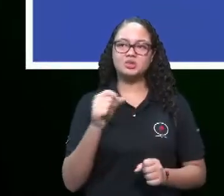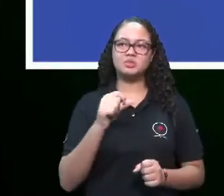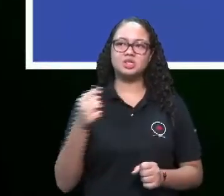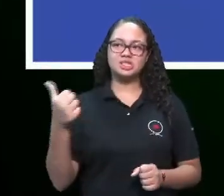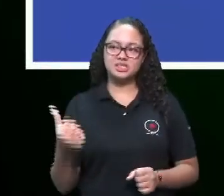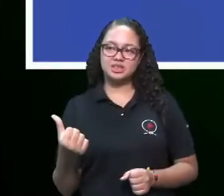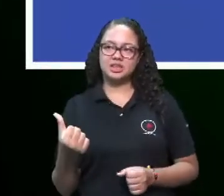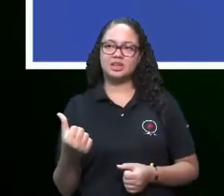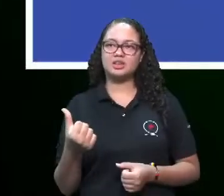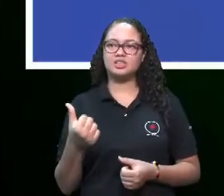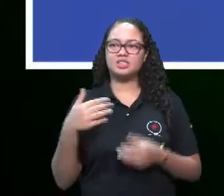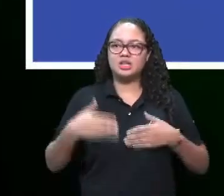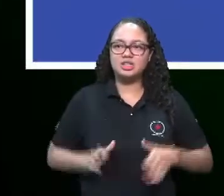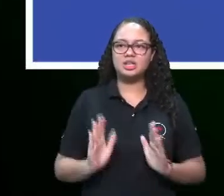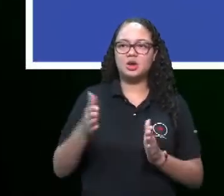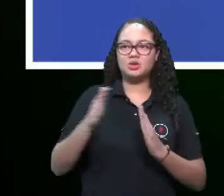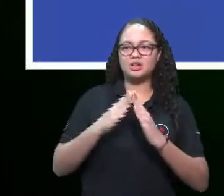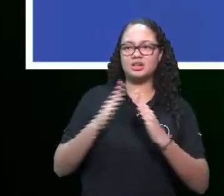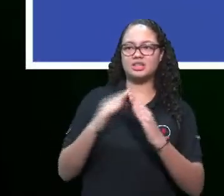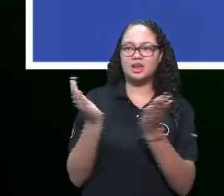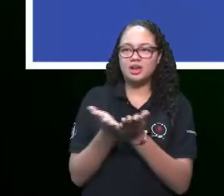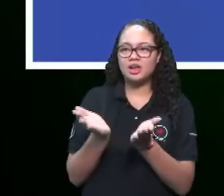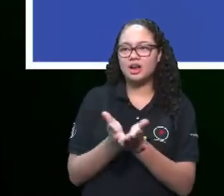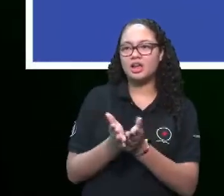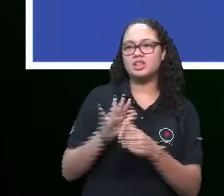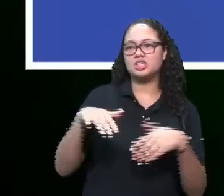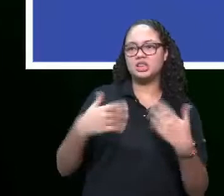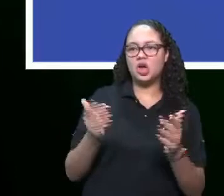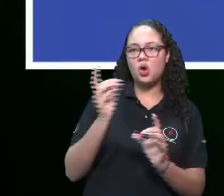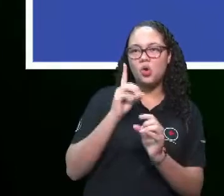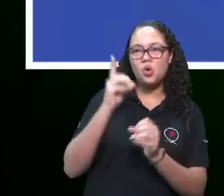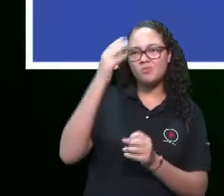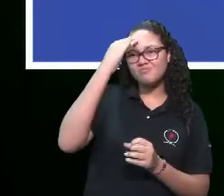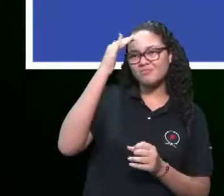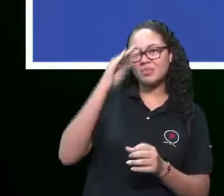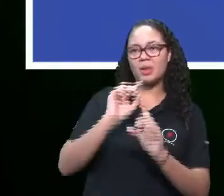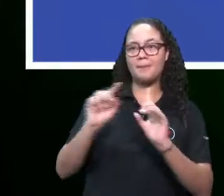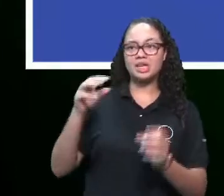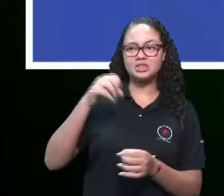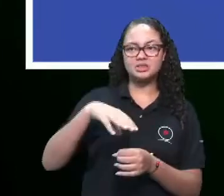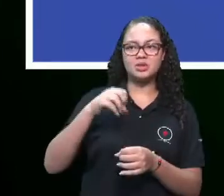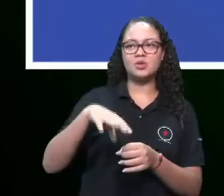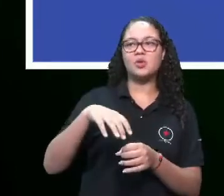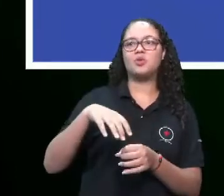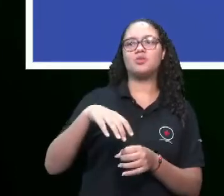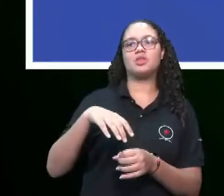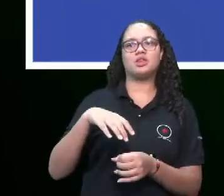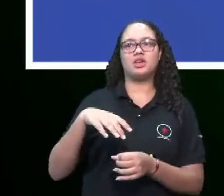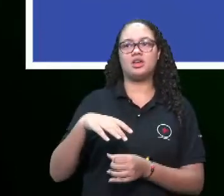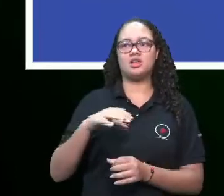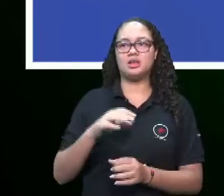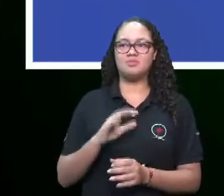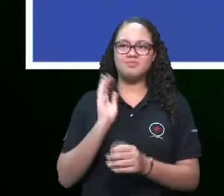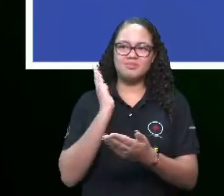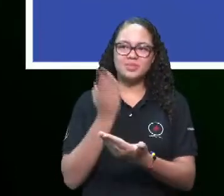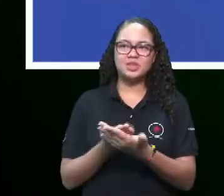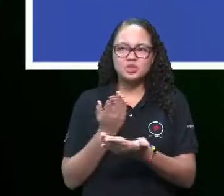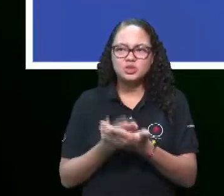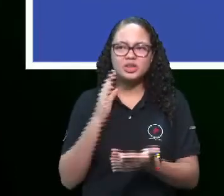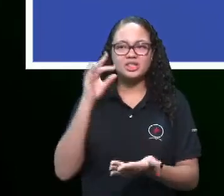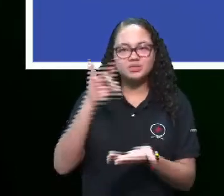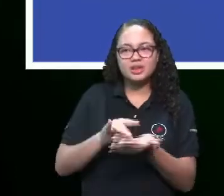pai era pastor, então o dízimo eu entendia. Mas oferta para mim, até 2006, quando eu parei para estudar, mas parei para estudar de